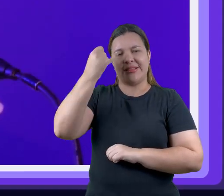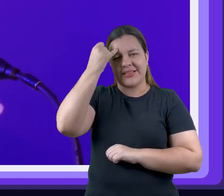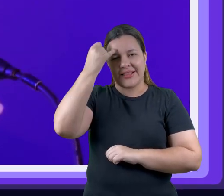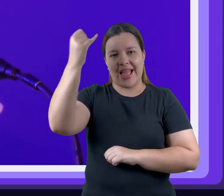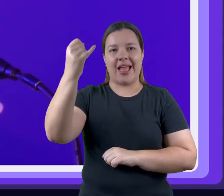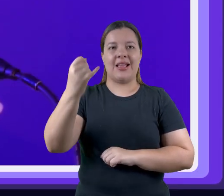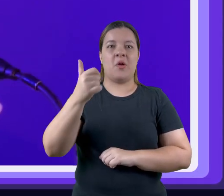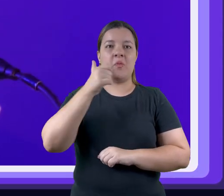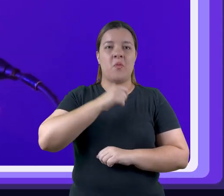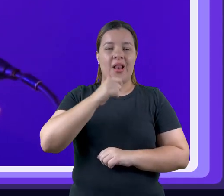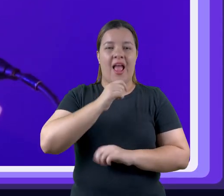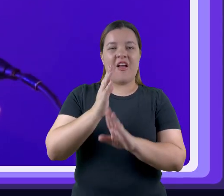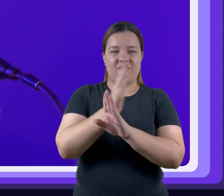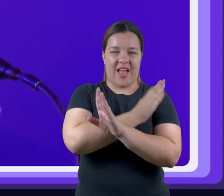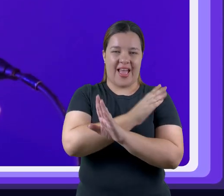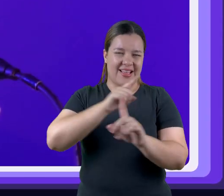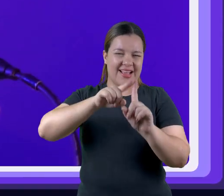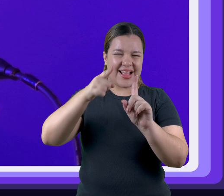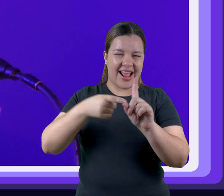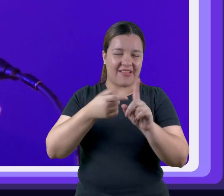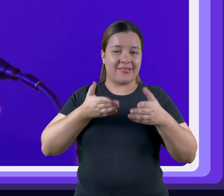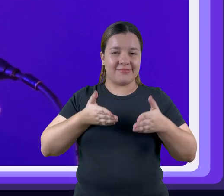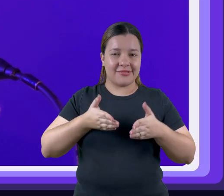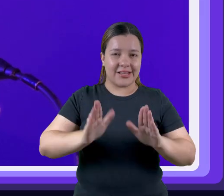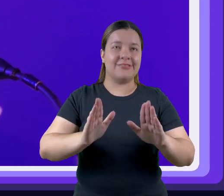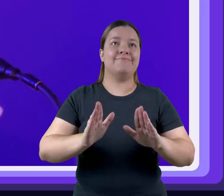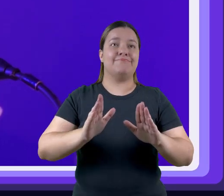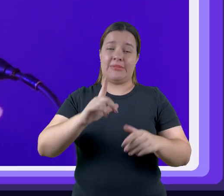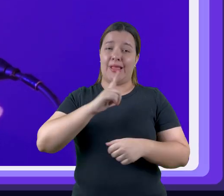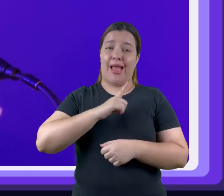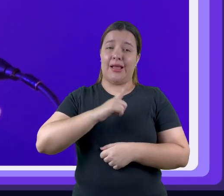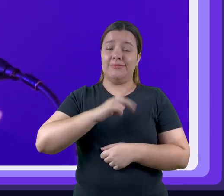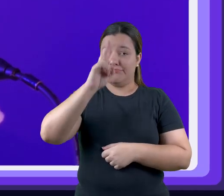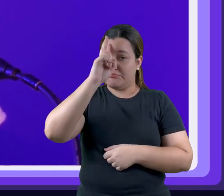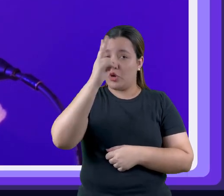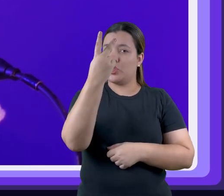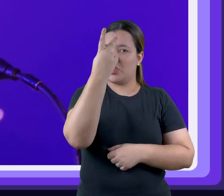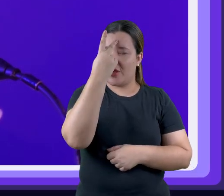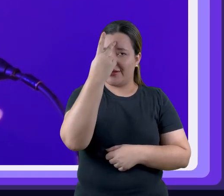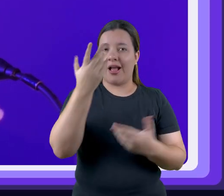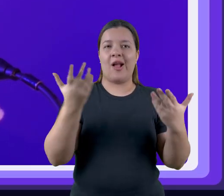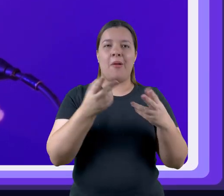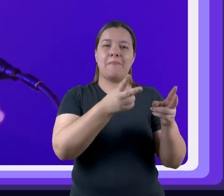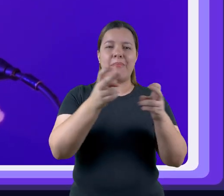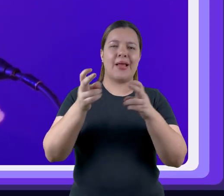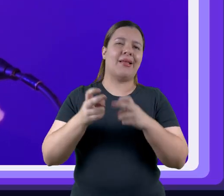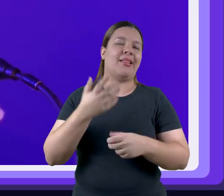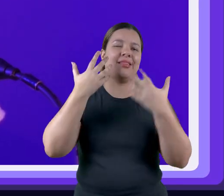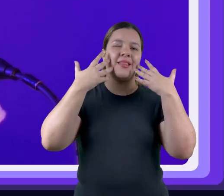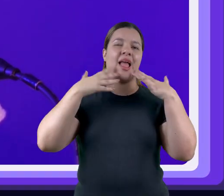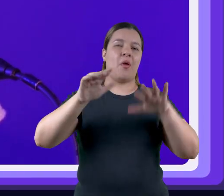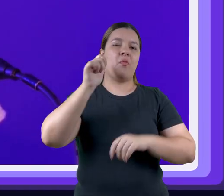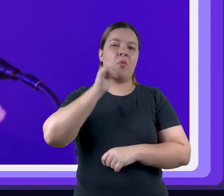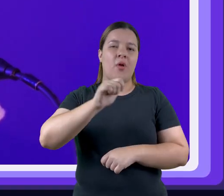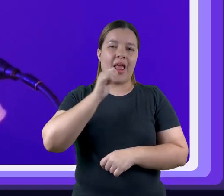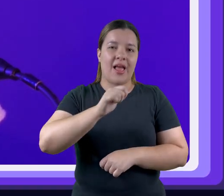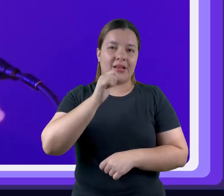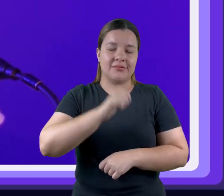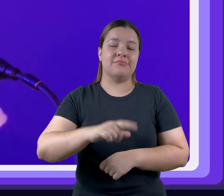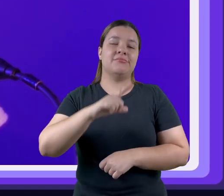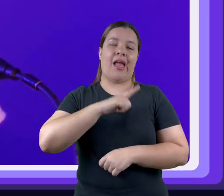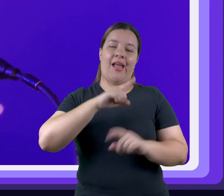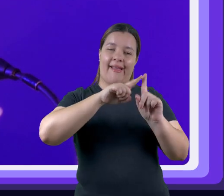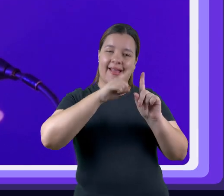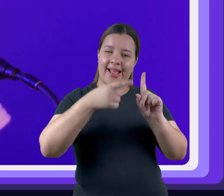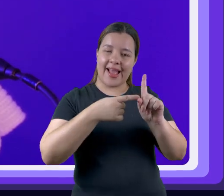ideia né da Maternidade ela veio se construindo Eu acho que já melhorou muito já tá sendo visto um pouco mais com naturalidade isso então